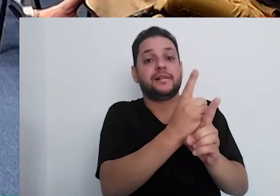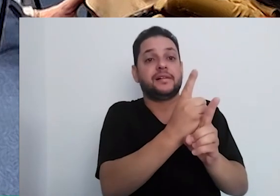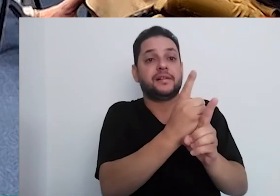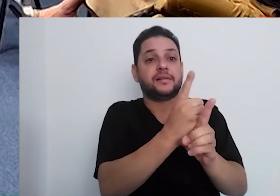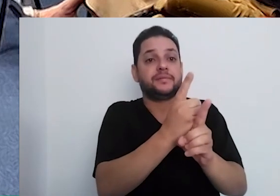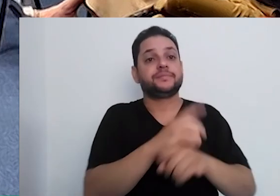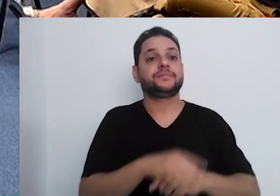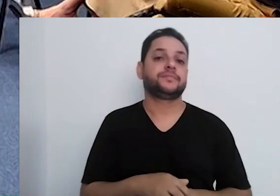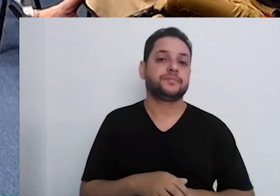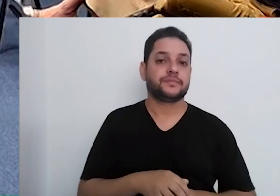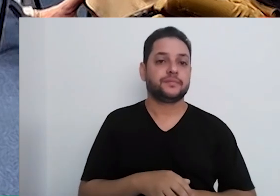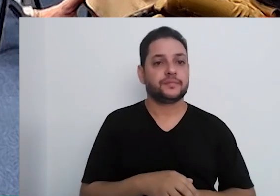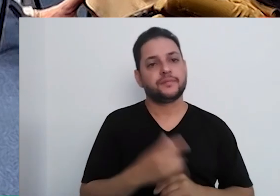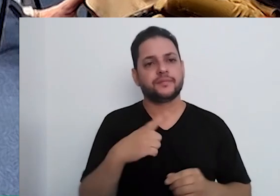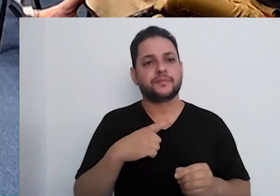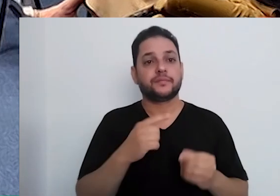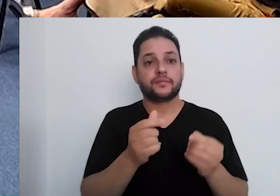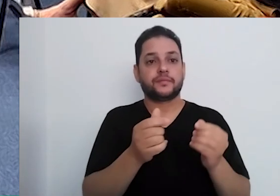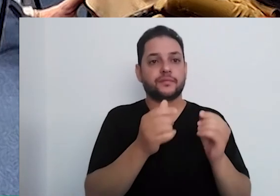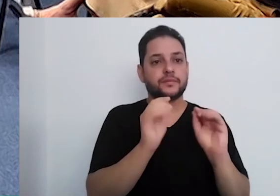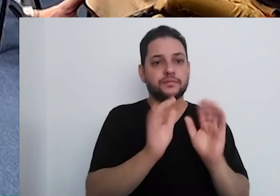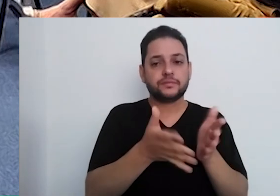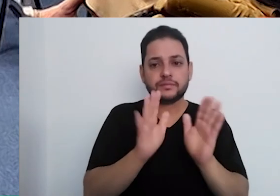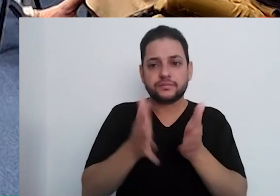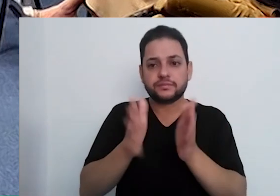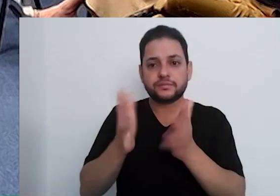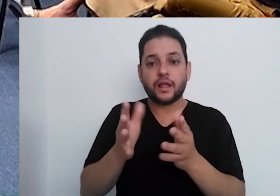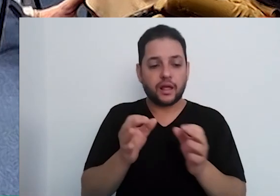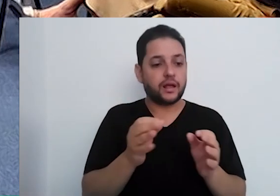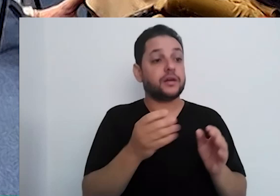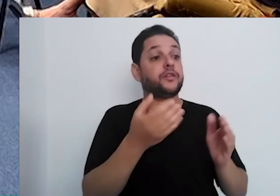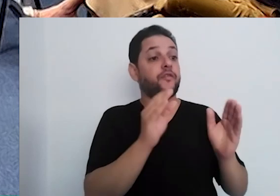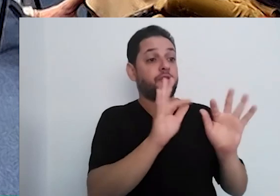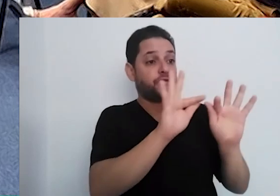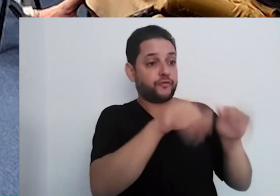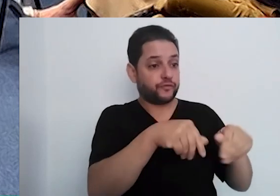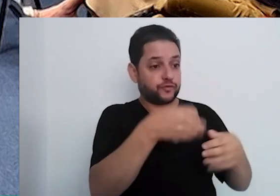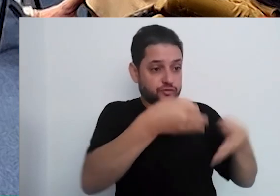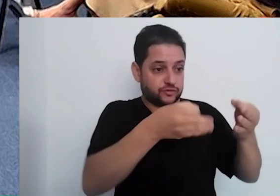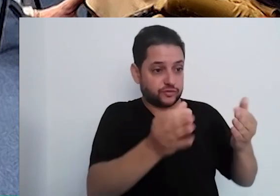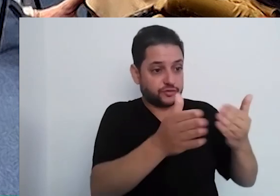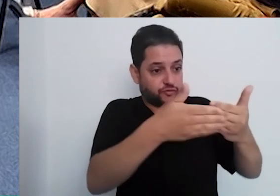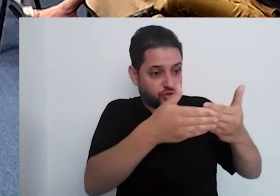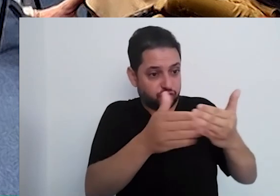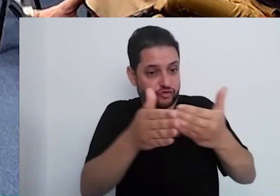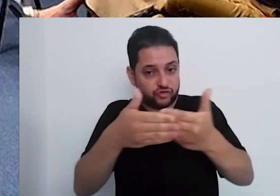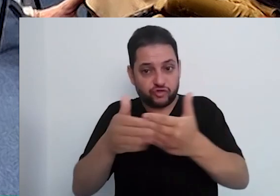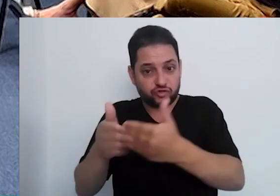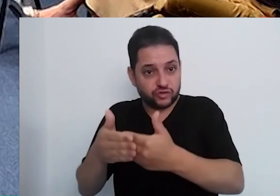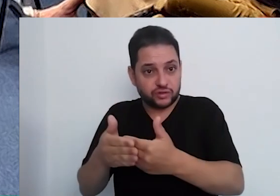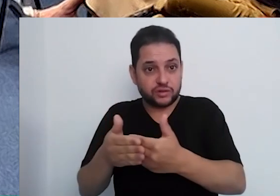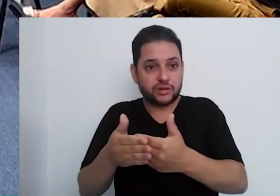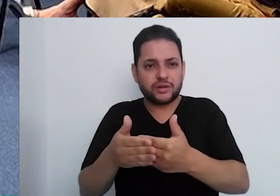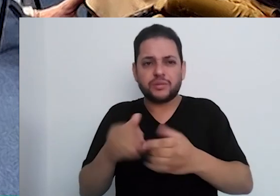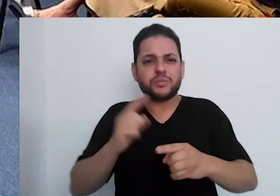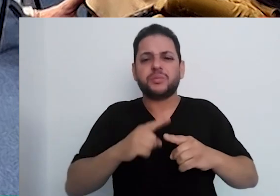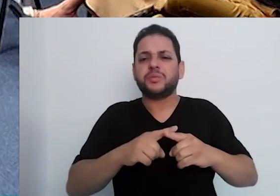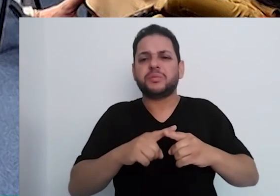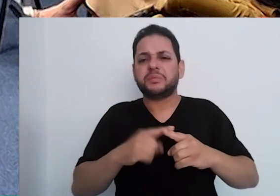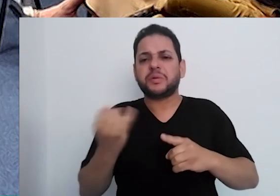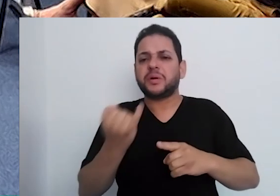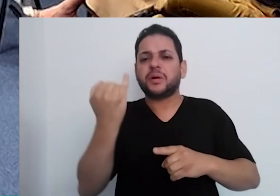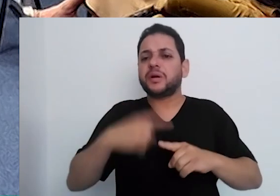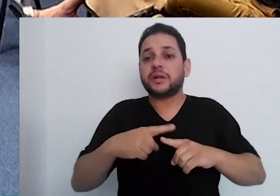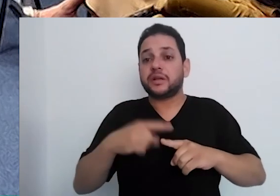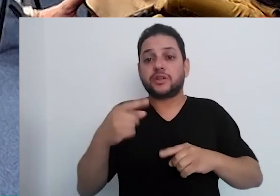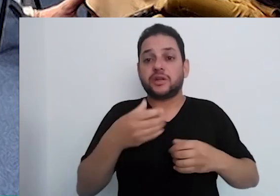eh já terem todos se encerrado era importante justamente por causa disso porque a gente não queria interferir nos processos em